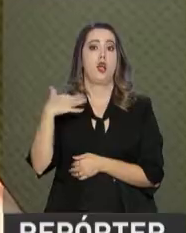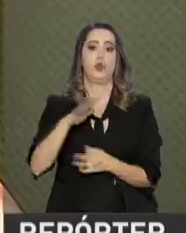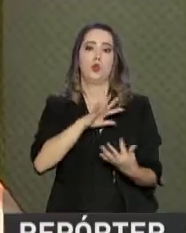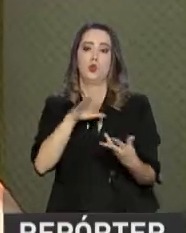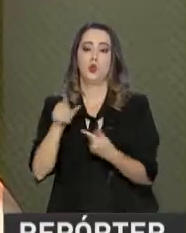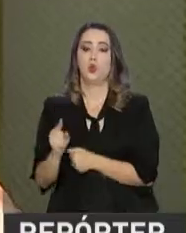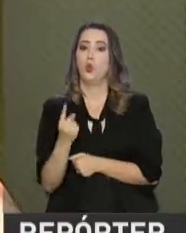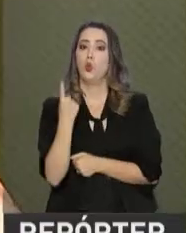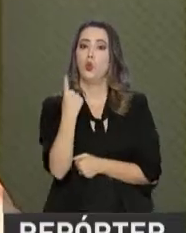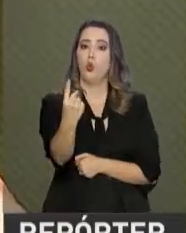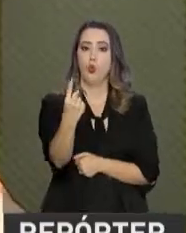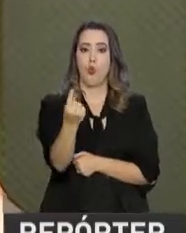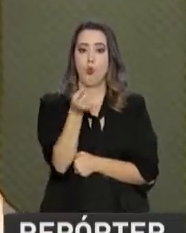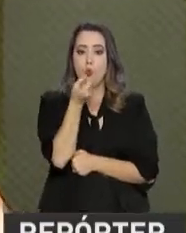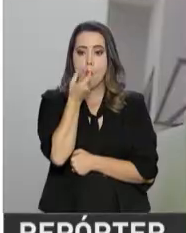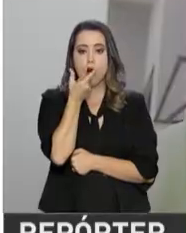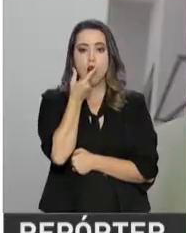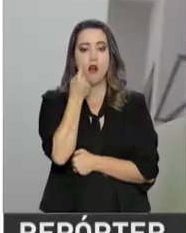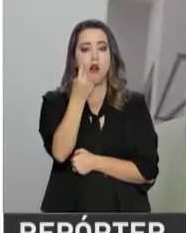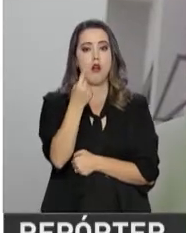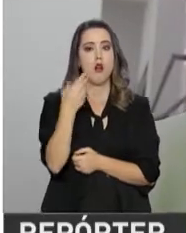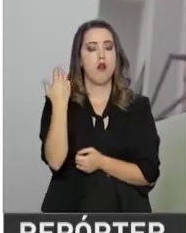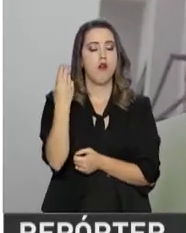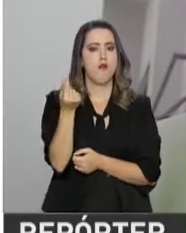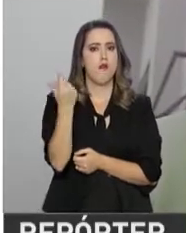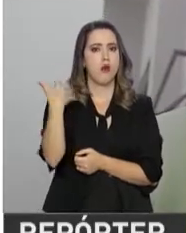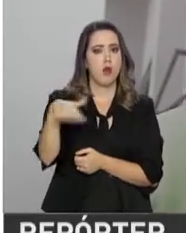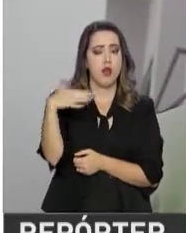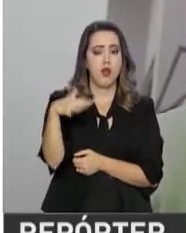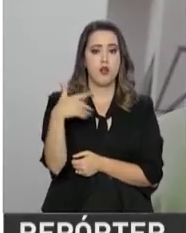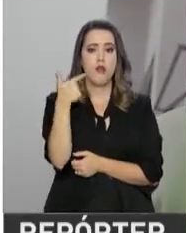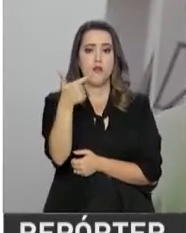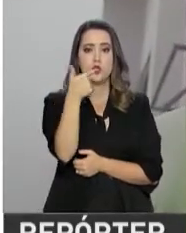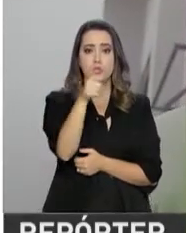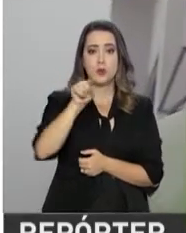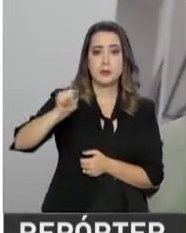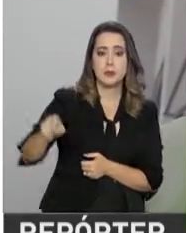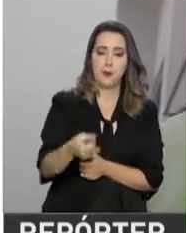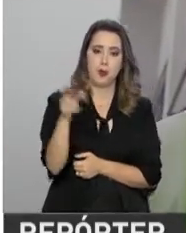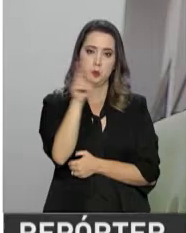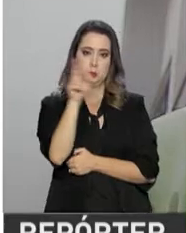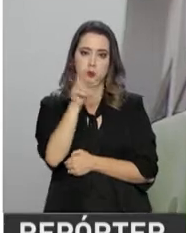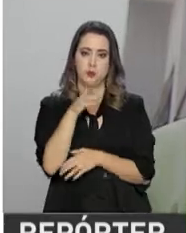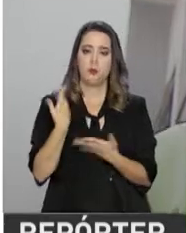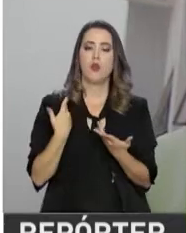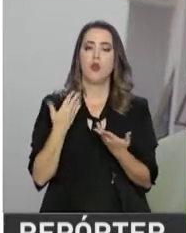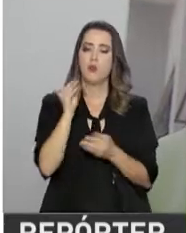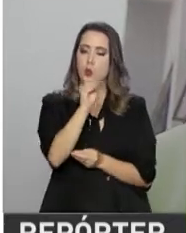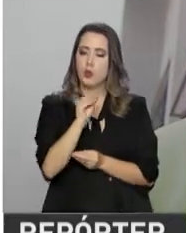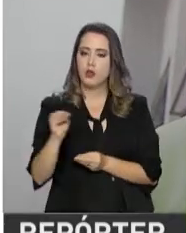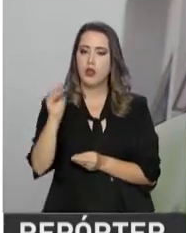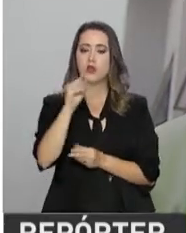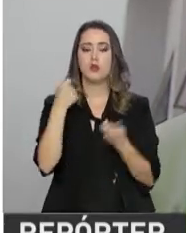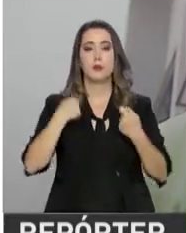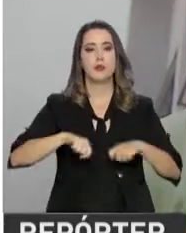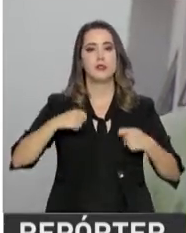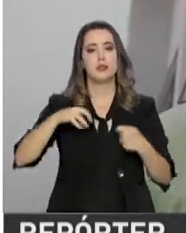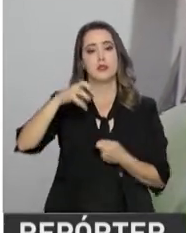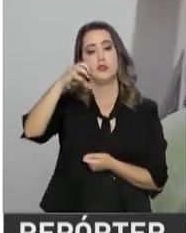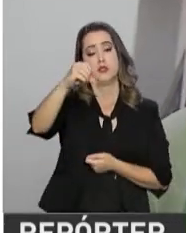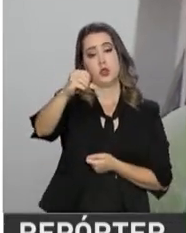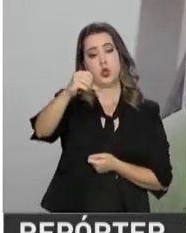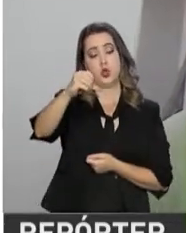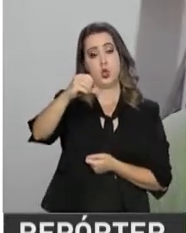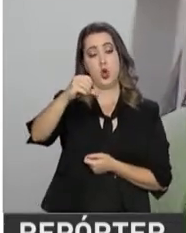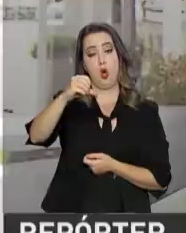idéia uma única unidade da droga custa mais de 22 mil reais para o tratamento marcos precisa de nove